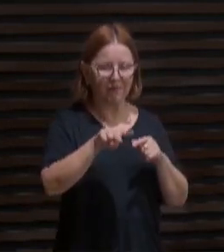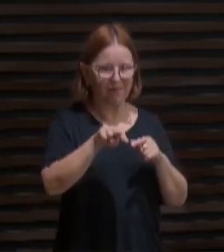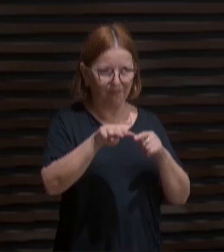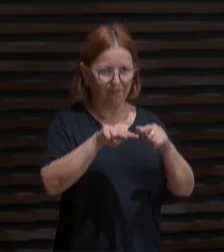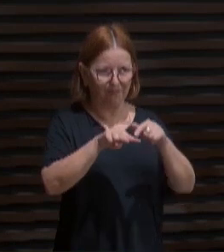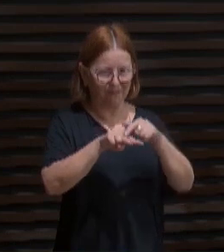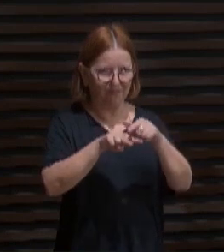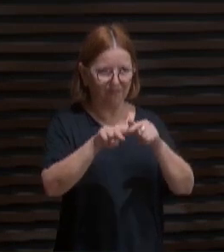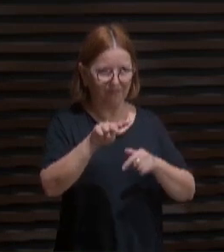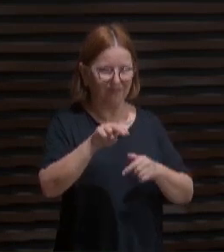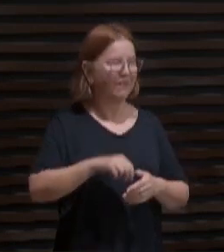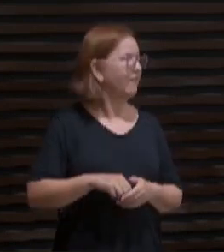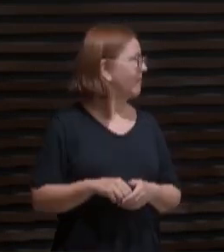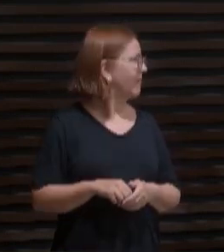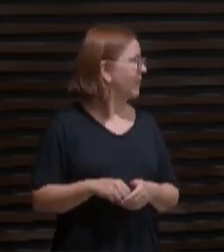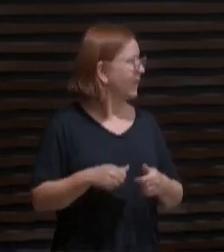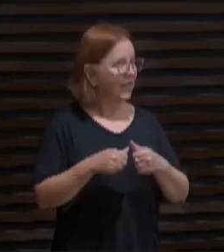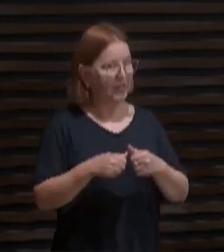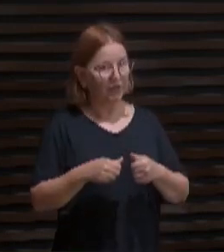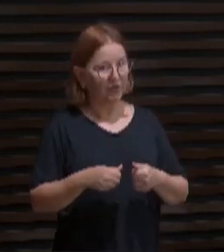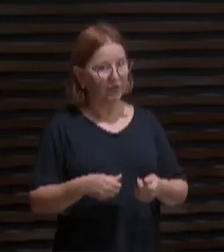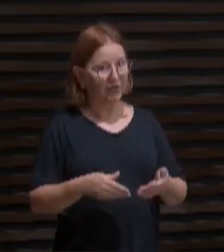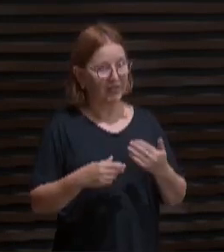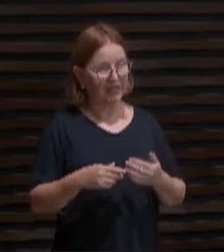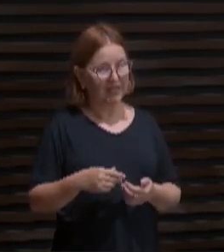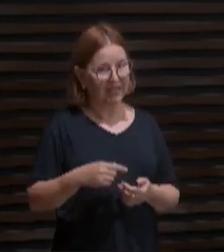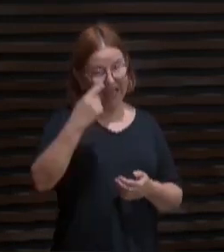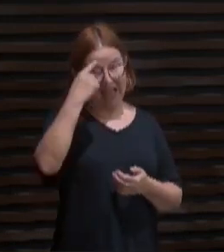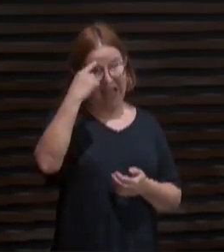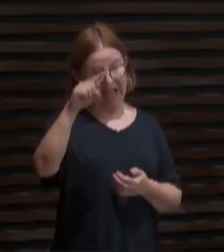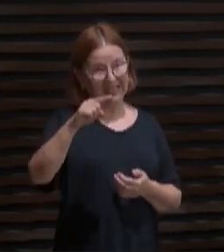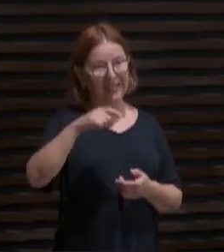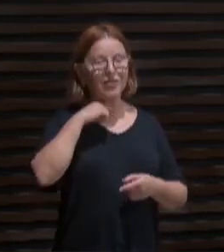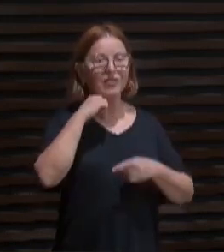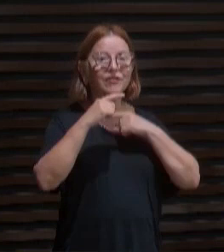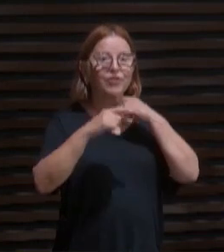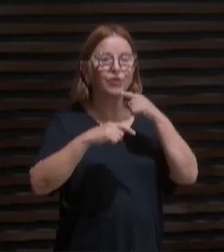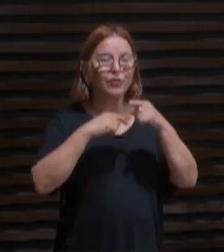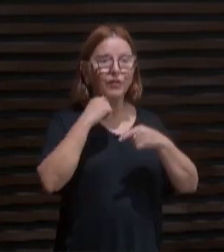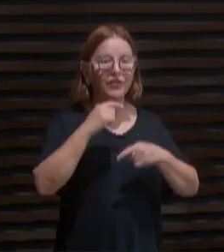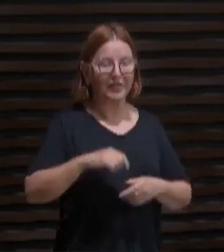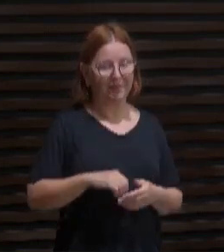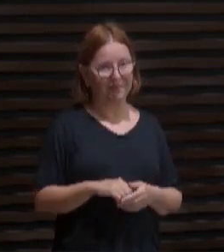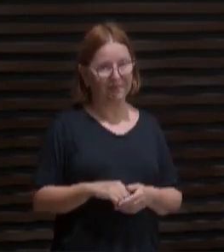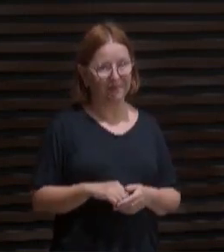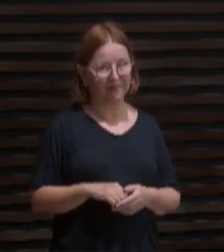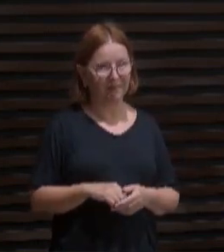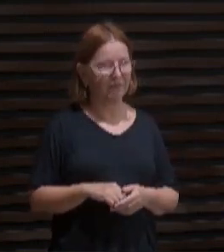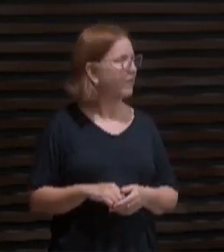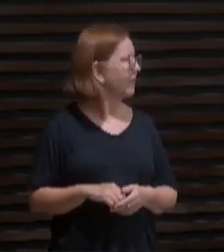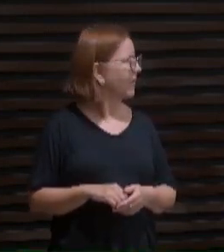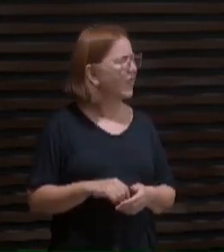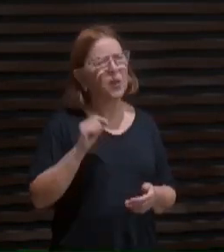bifurcada. Isto dá a ideia da dúvida. Isso dá a ideia de você... O que foi